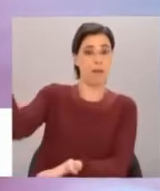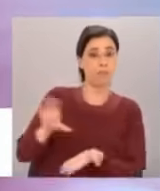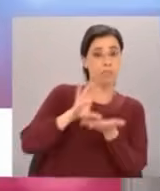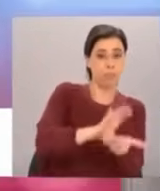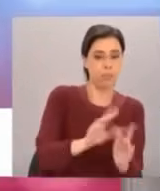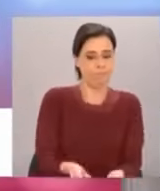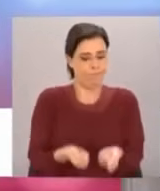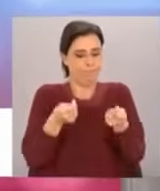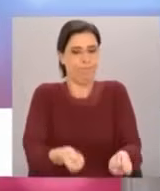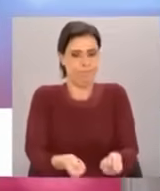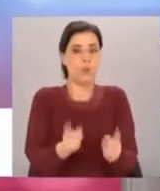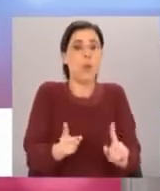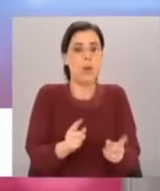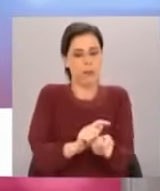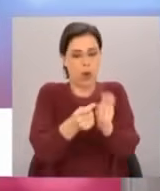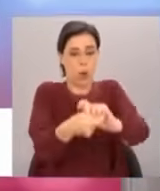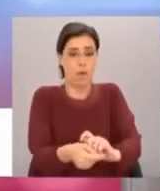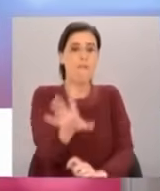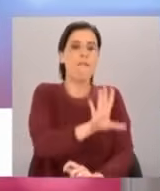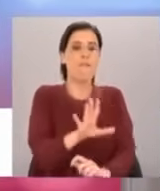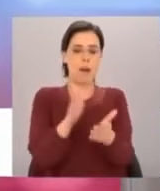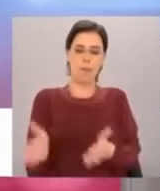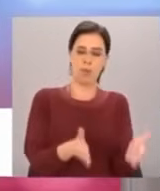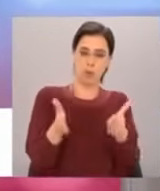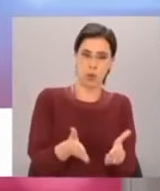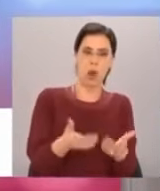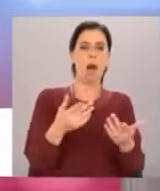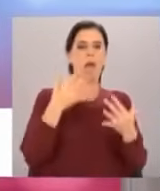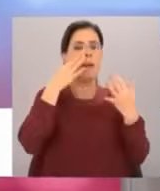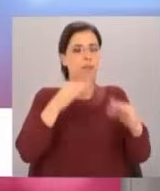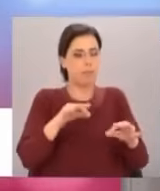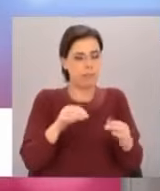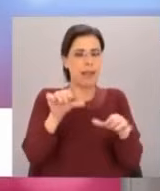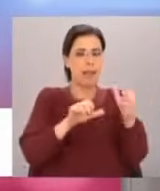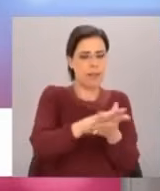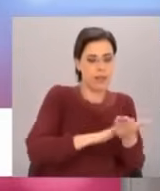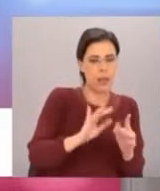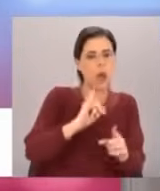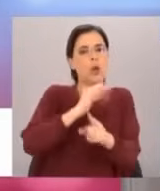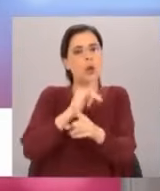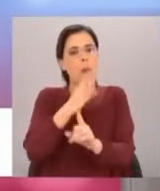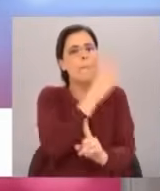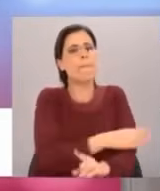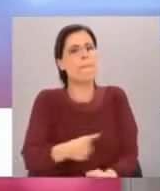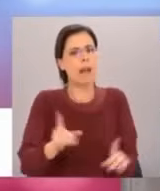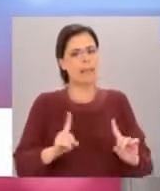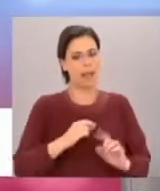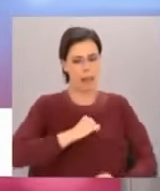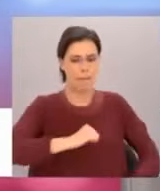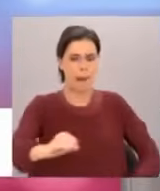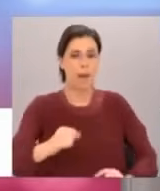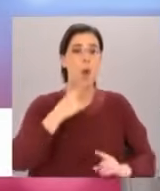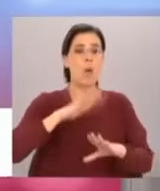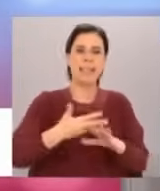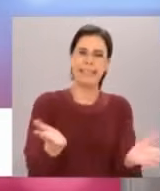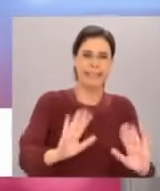apostar naquilo que não só está reconversão destes modos de pressão nomeadamente a biológica a permacultura entre outras práticas que não seja o intensivas